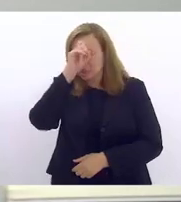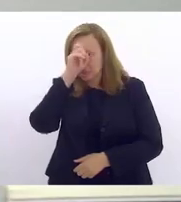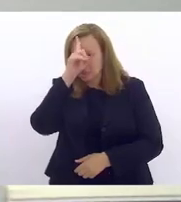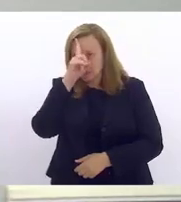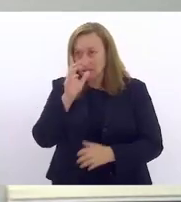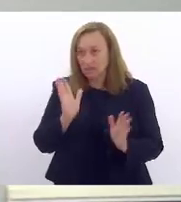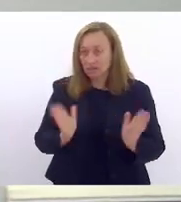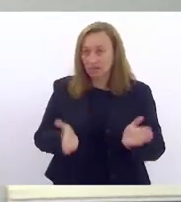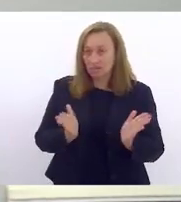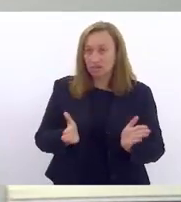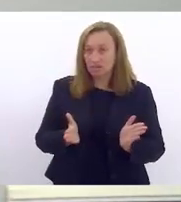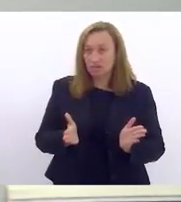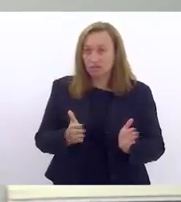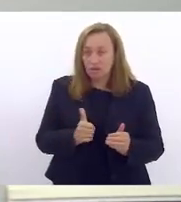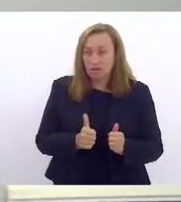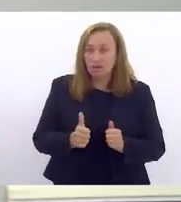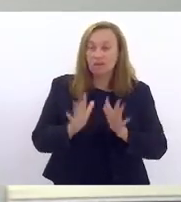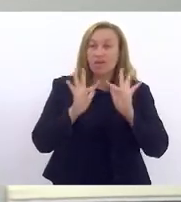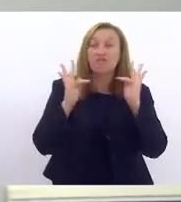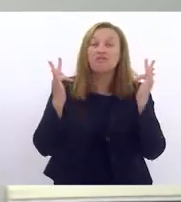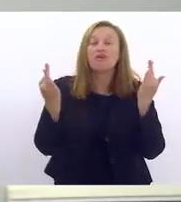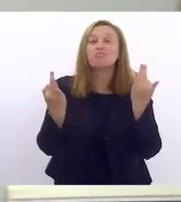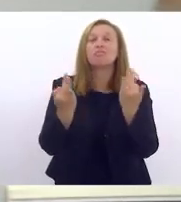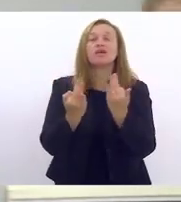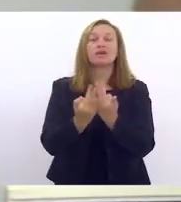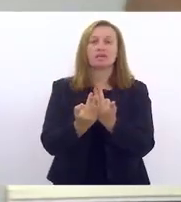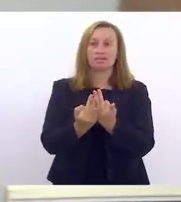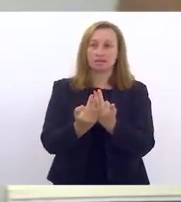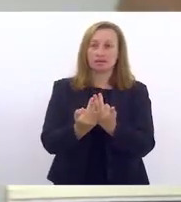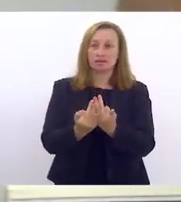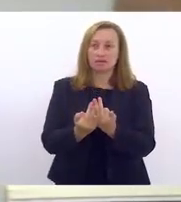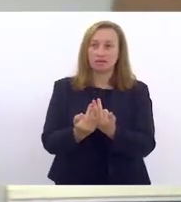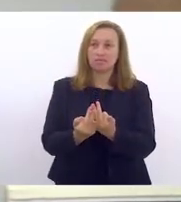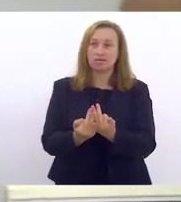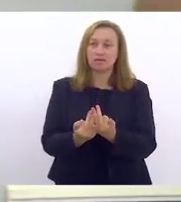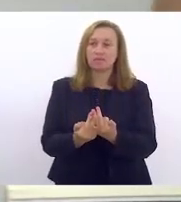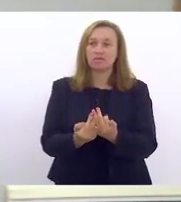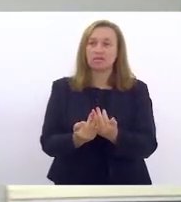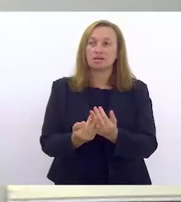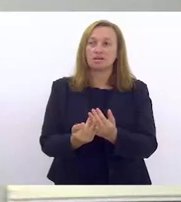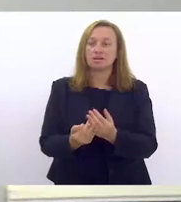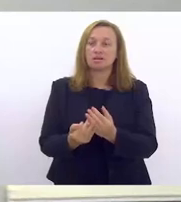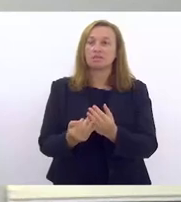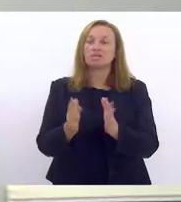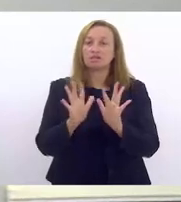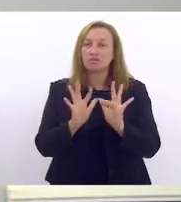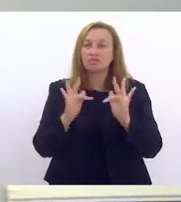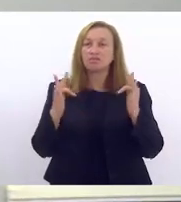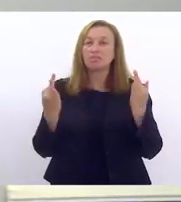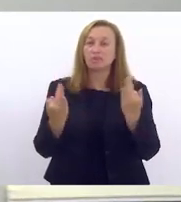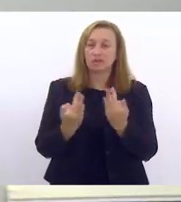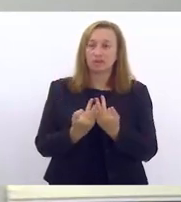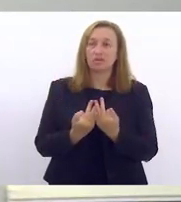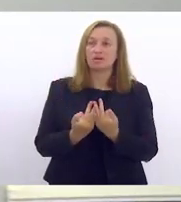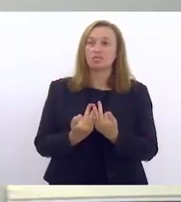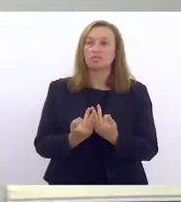está no protagonismo da família. Tá? A gente forma famílias.